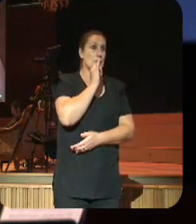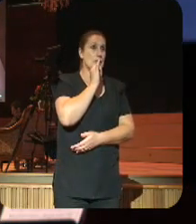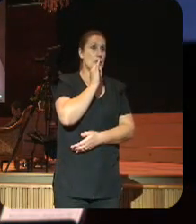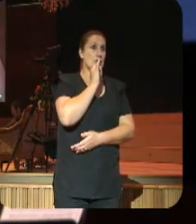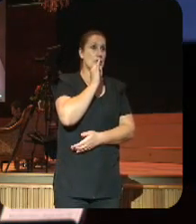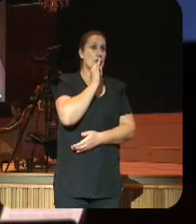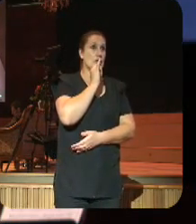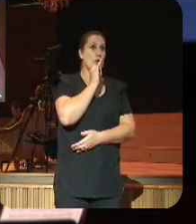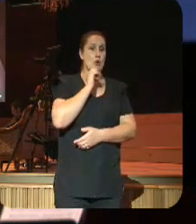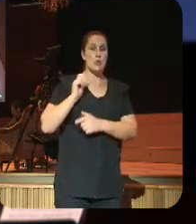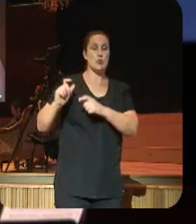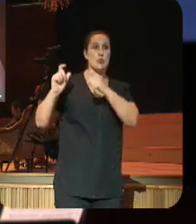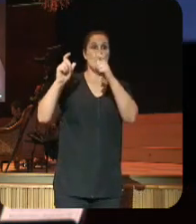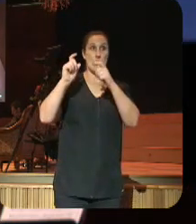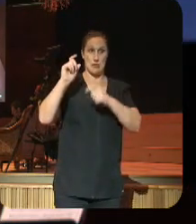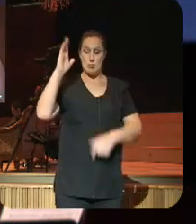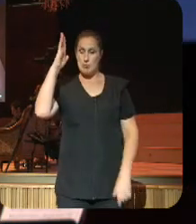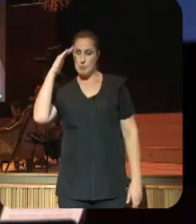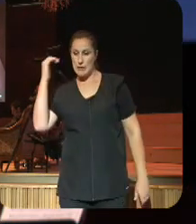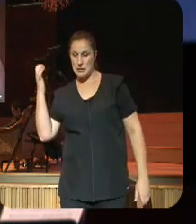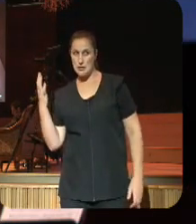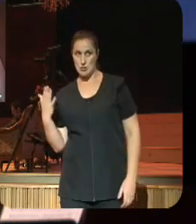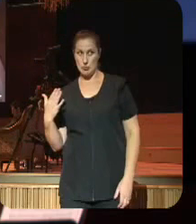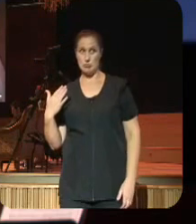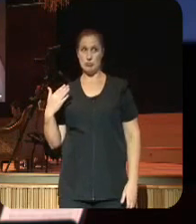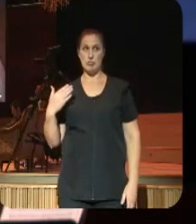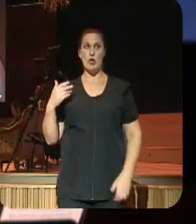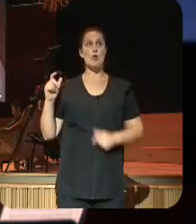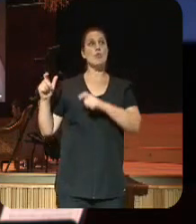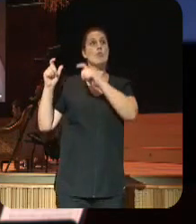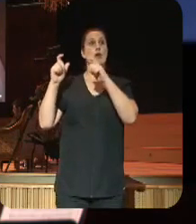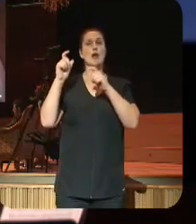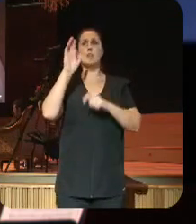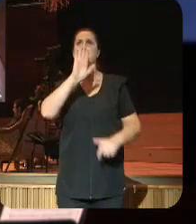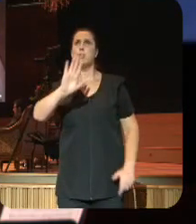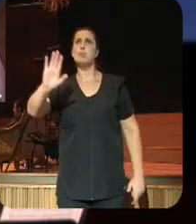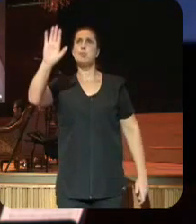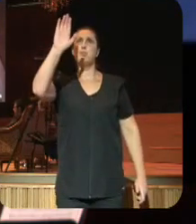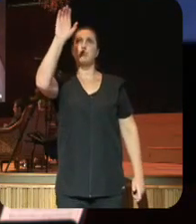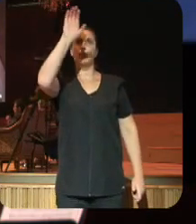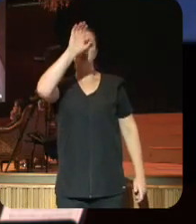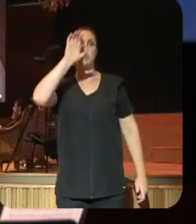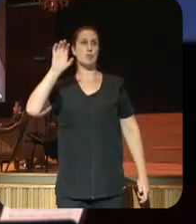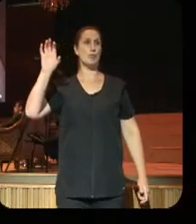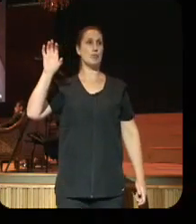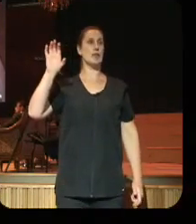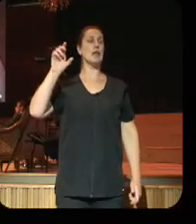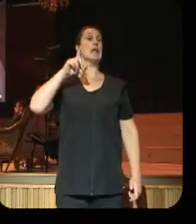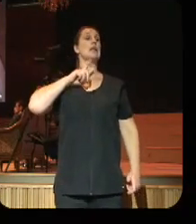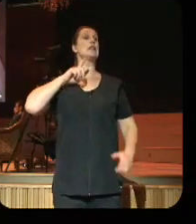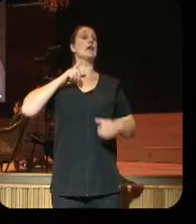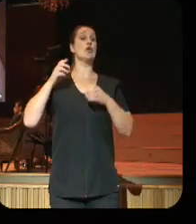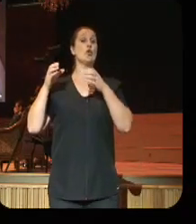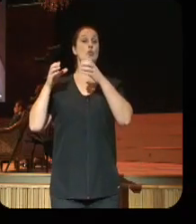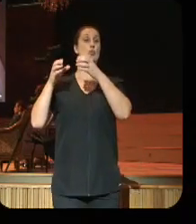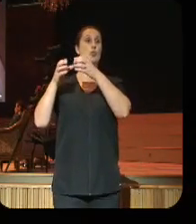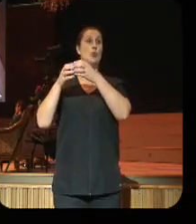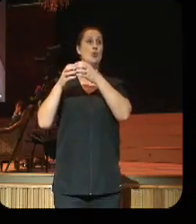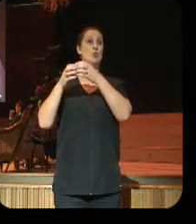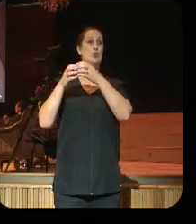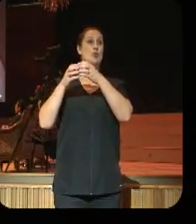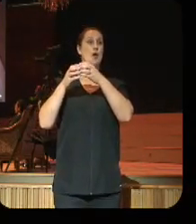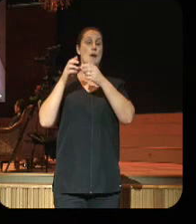nosso país, estou falando do Brasil, tem grupos que, porque o